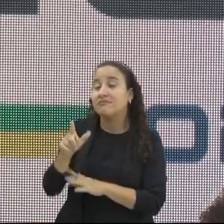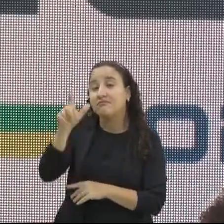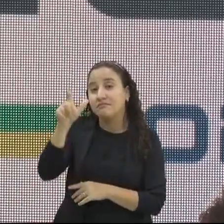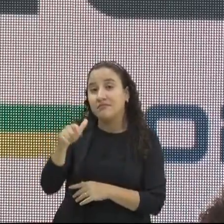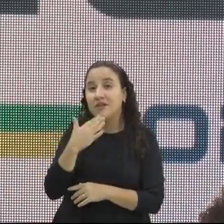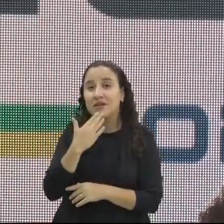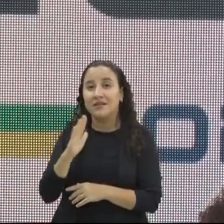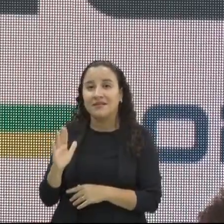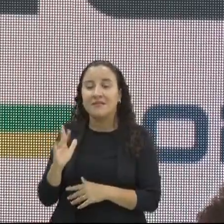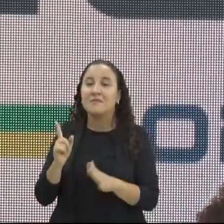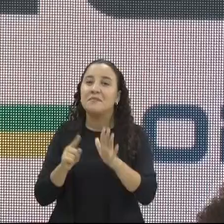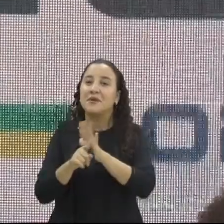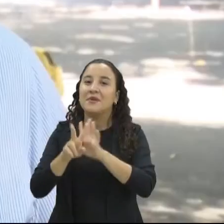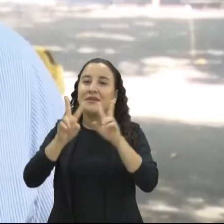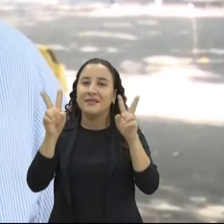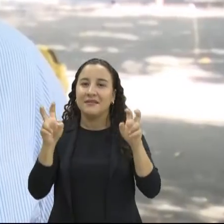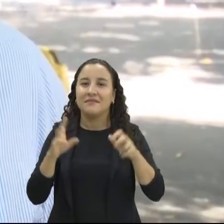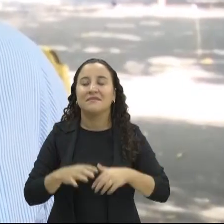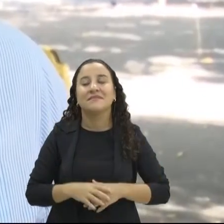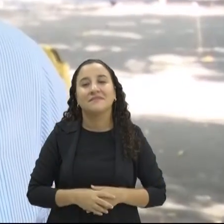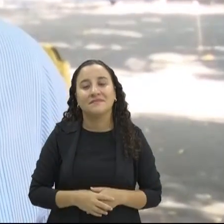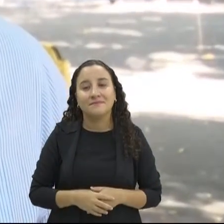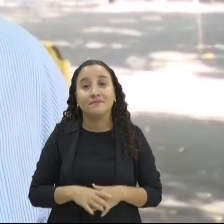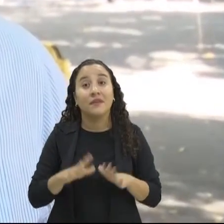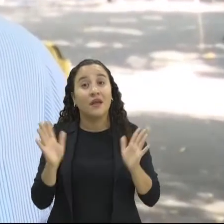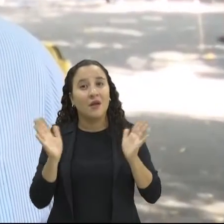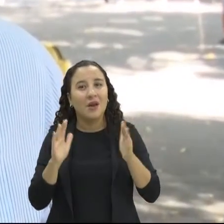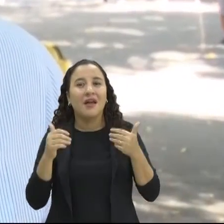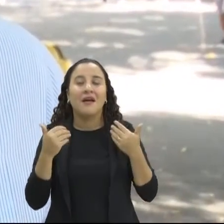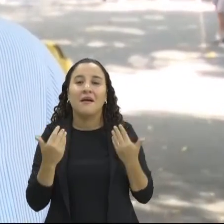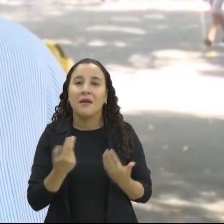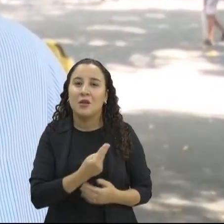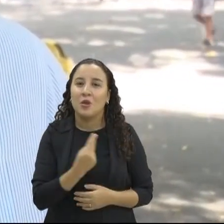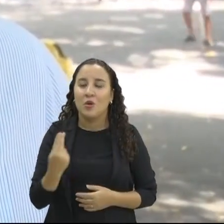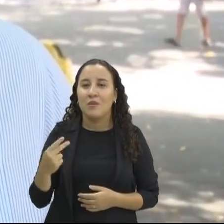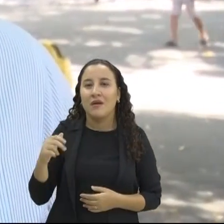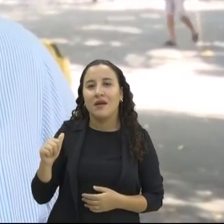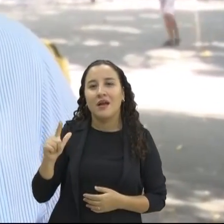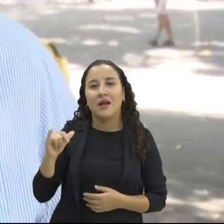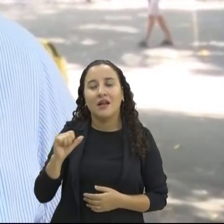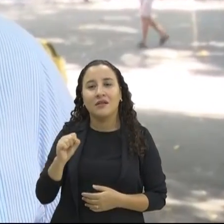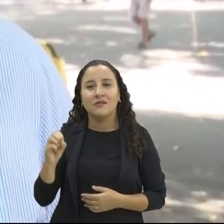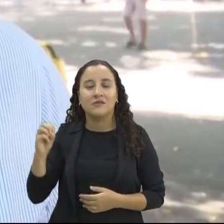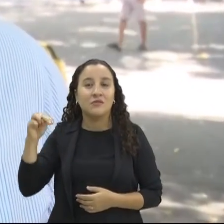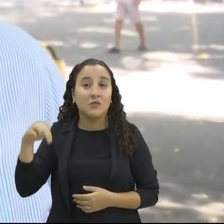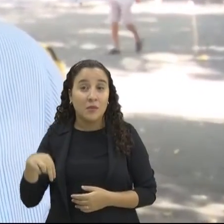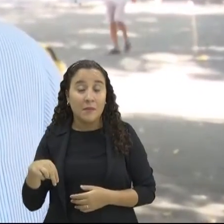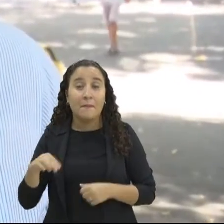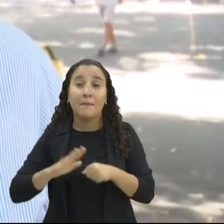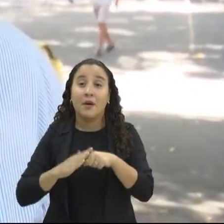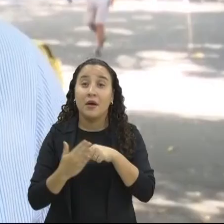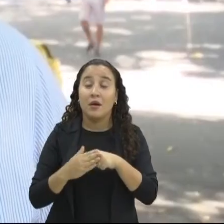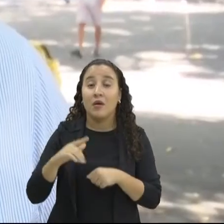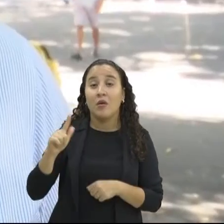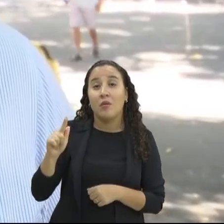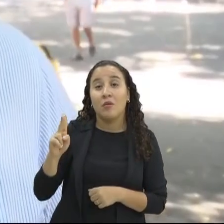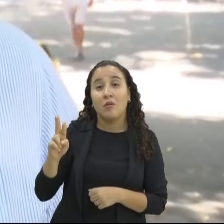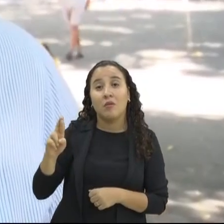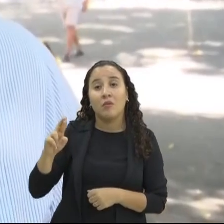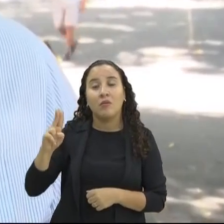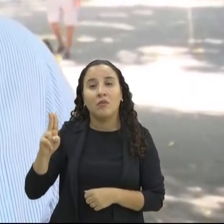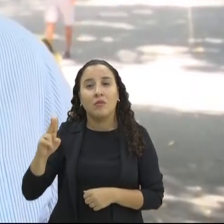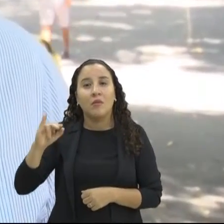candidatos, a seguinte questão. Olá, meu nome é Alisson, bairro Gurupi. Eu queria fazer a seguinte pergunta. O que